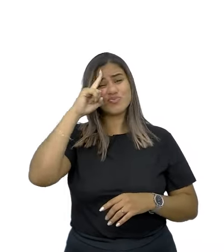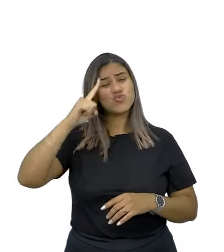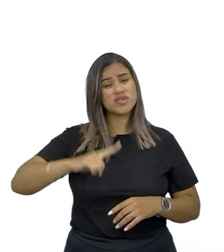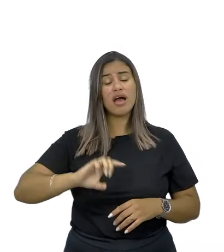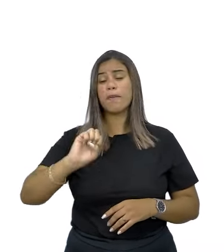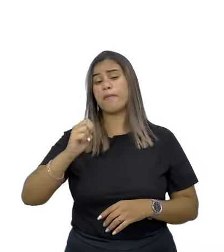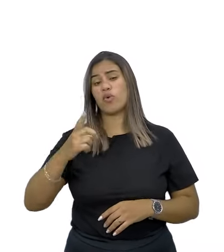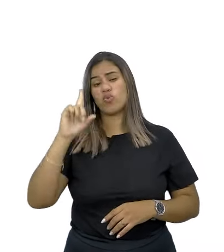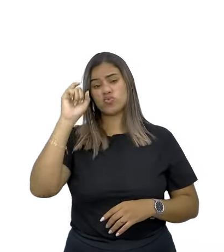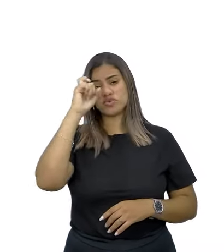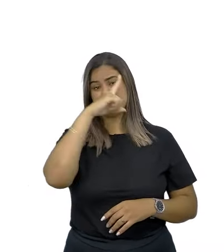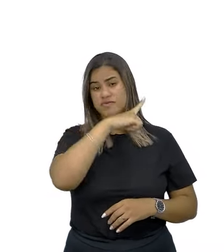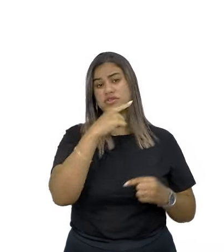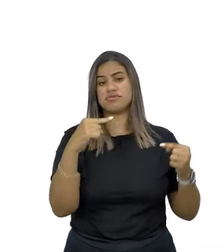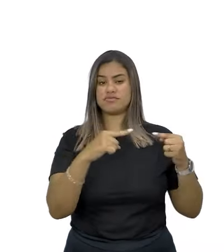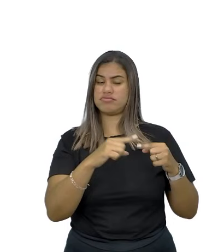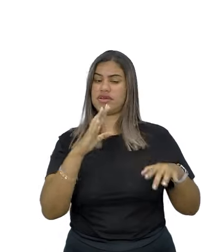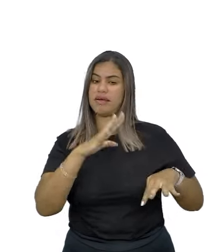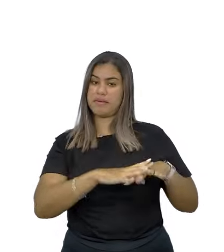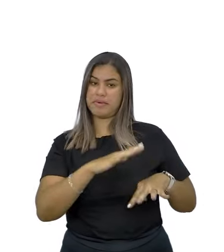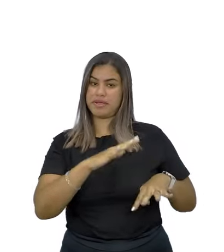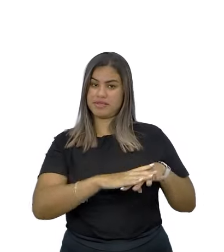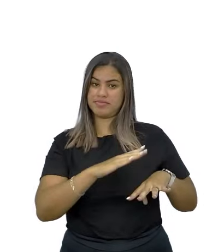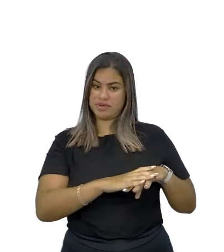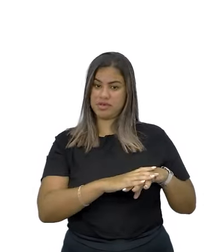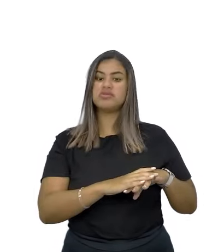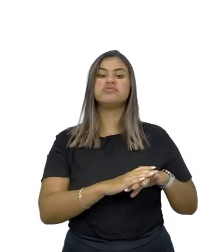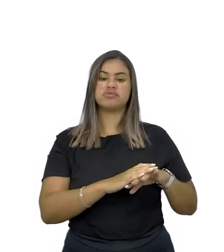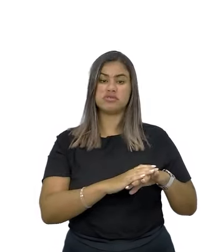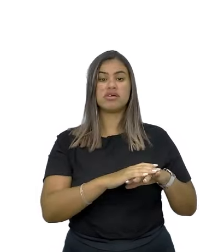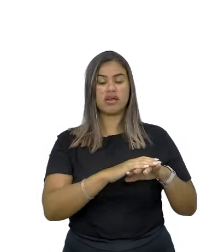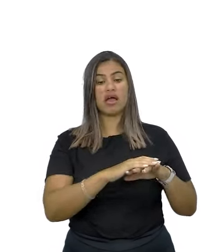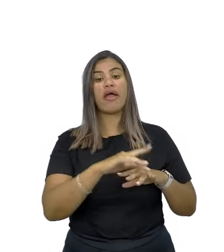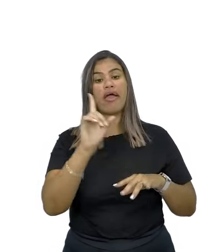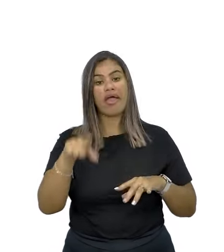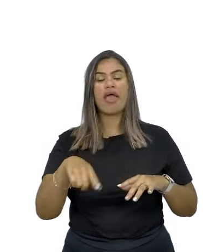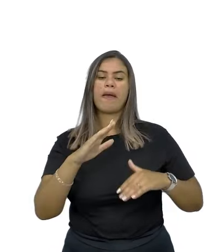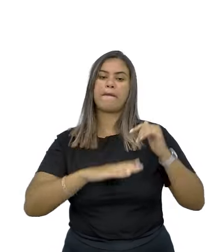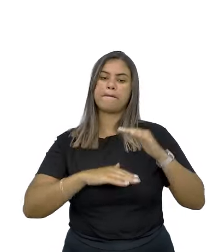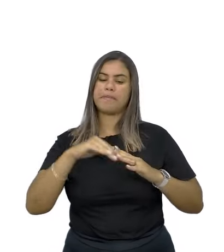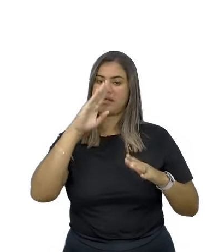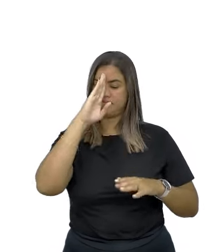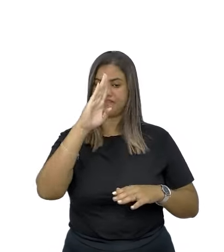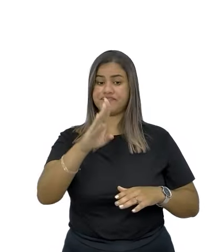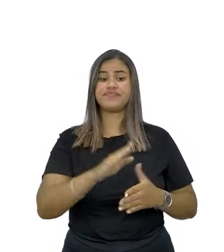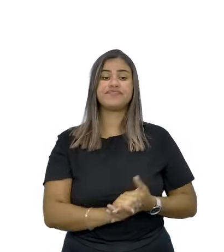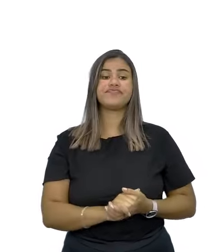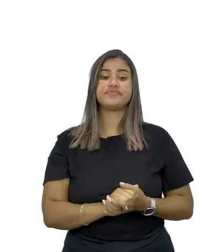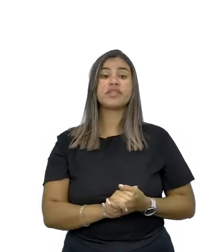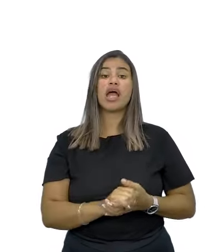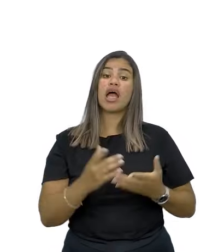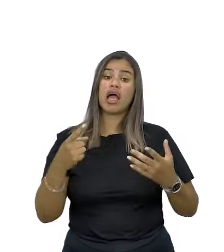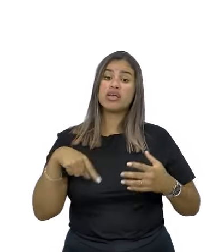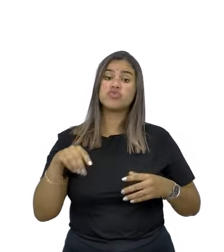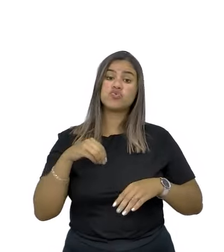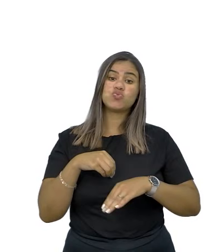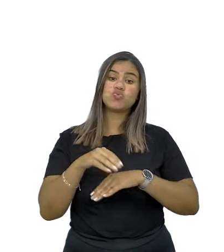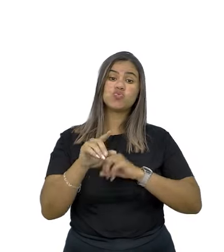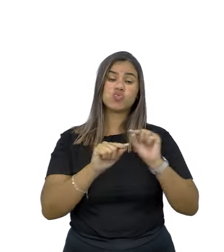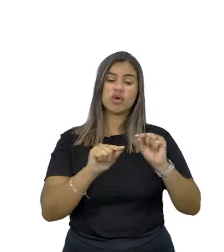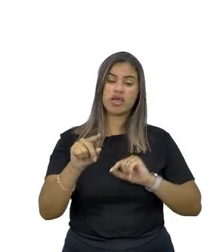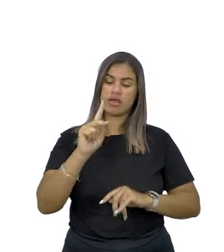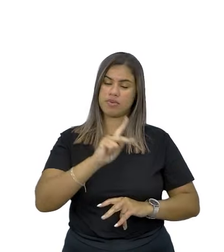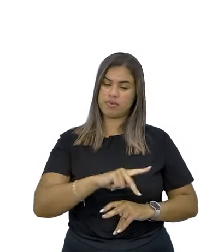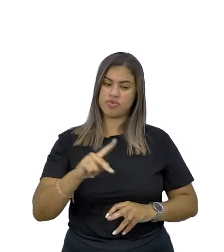estudantes têm relacionados às habilidades essenciais. Então, nessa etapa, sugerimos que o professor